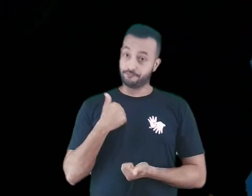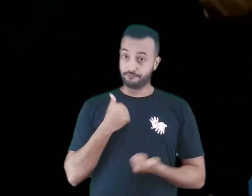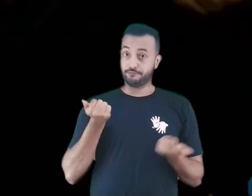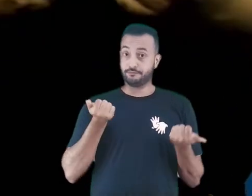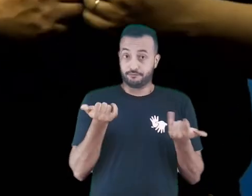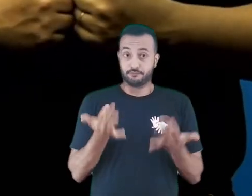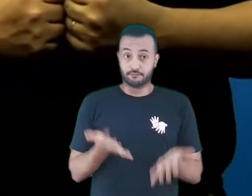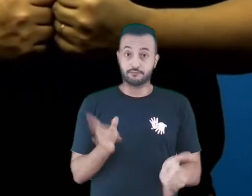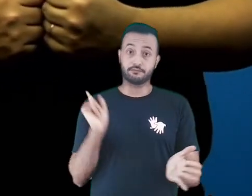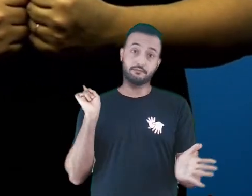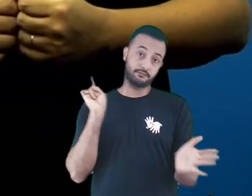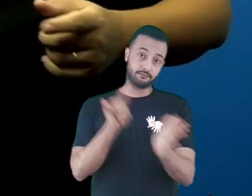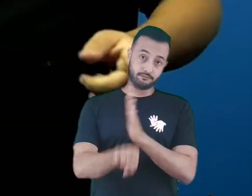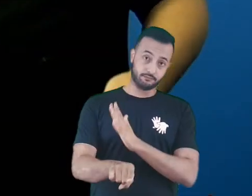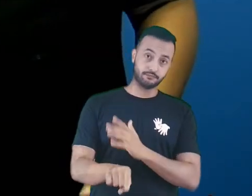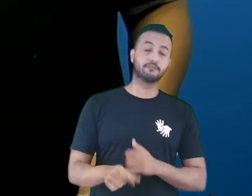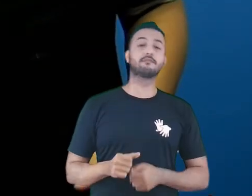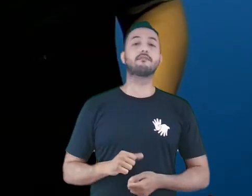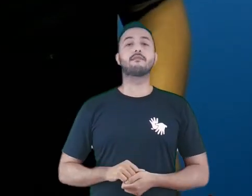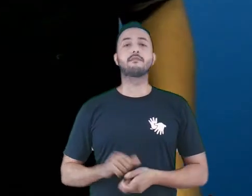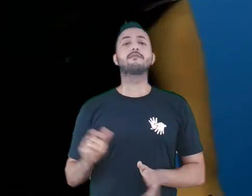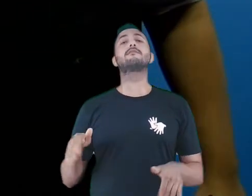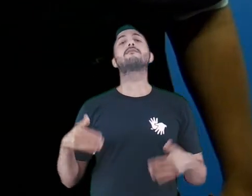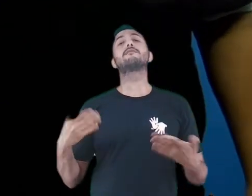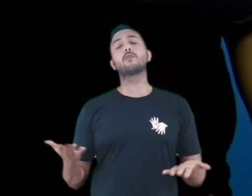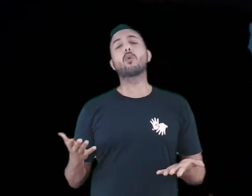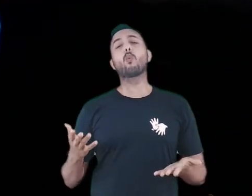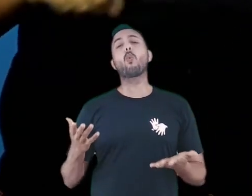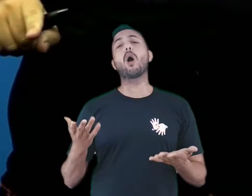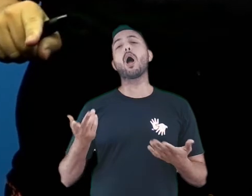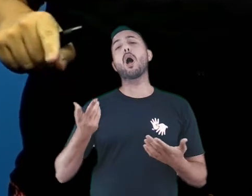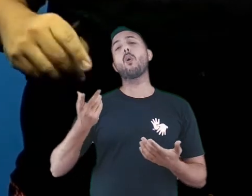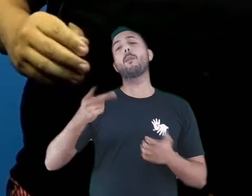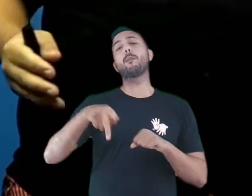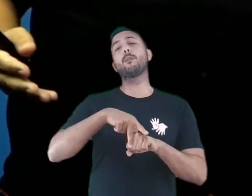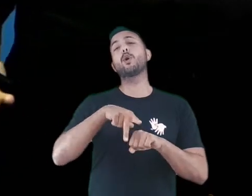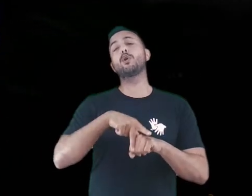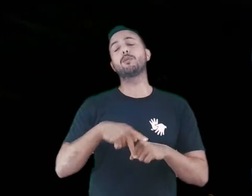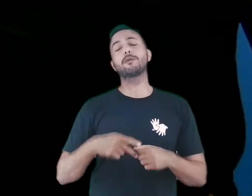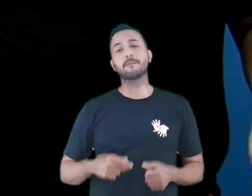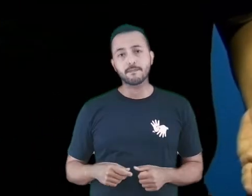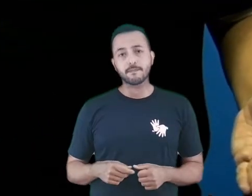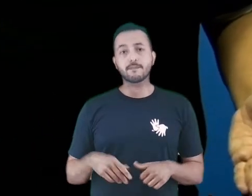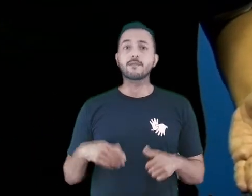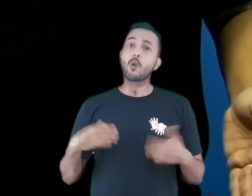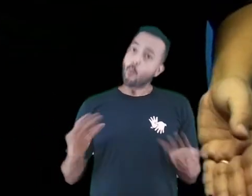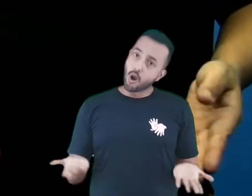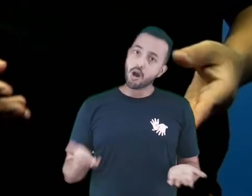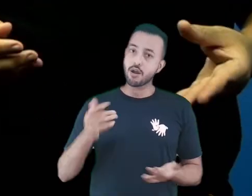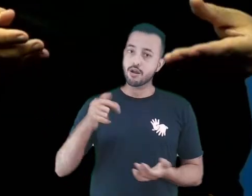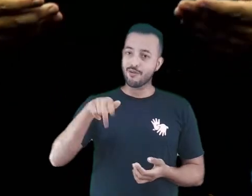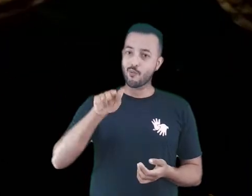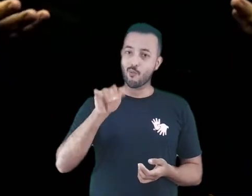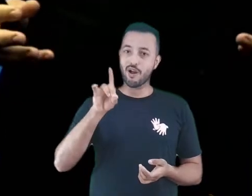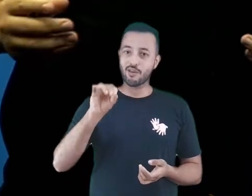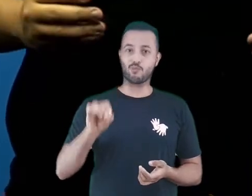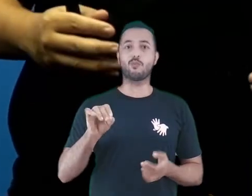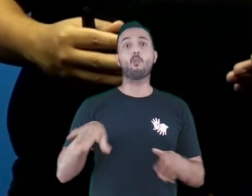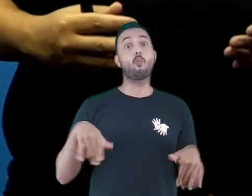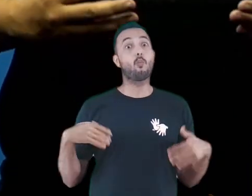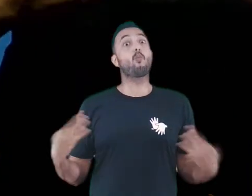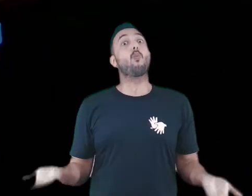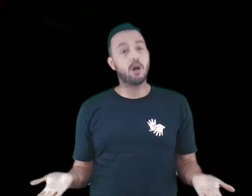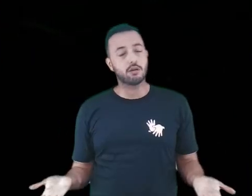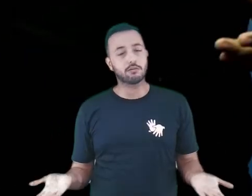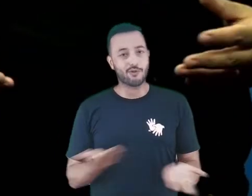fazendo uma pergunta. E qual seria o pronome nesse caso? Quando, né? Se inicia-se a